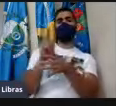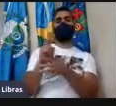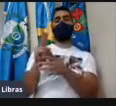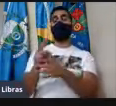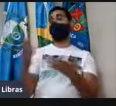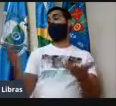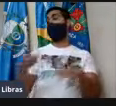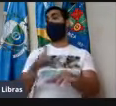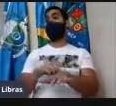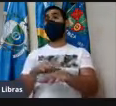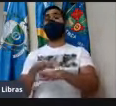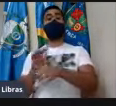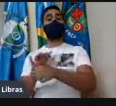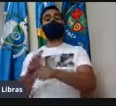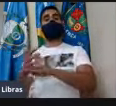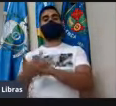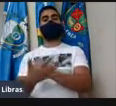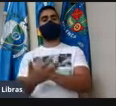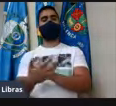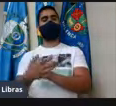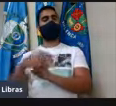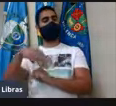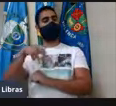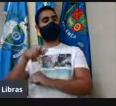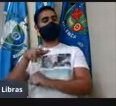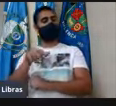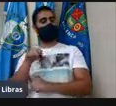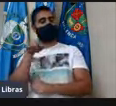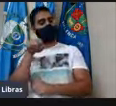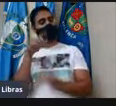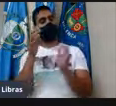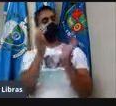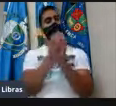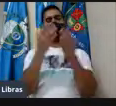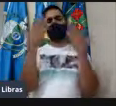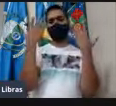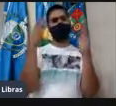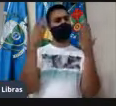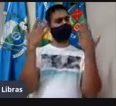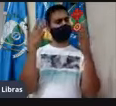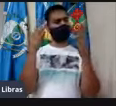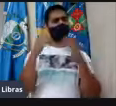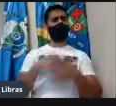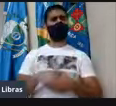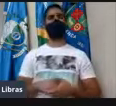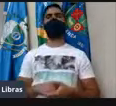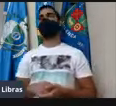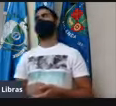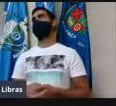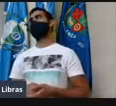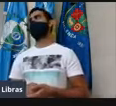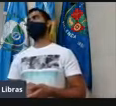ainda mais numa pandemia. Então, Mara, está aqui para você e para toda a sua equipe, parabéns minhas referências a vocês.